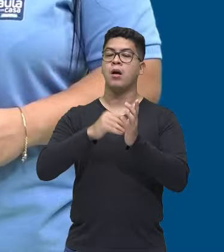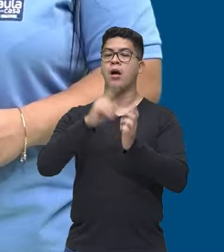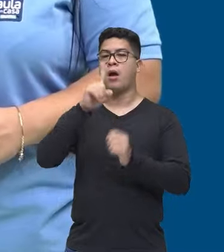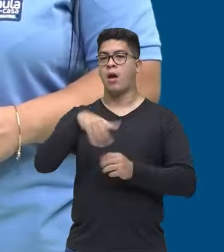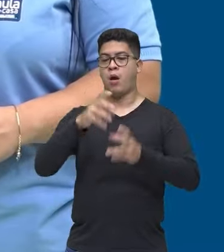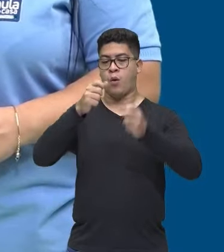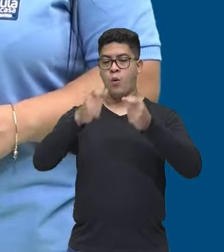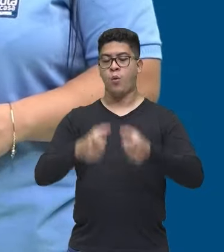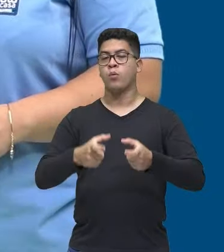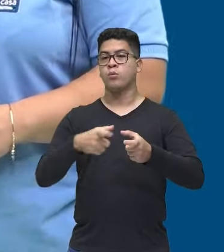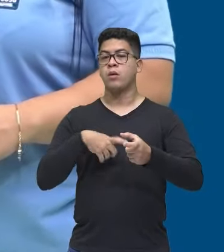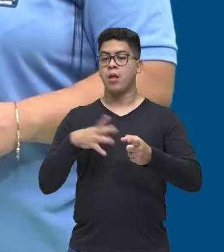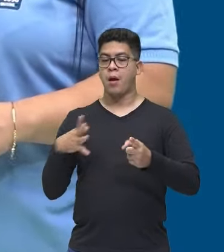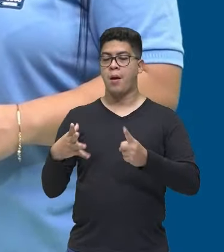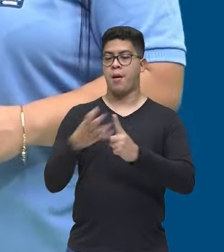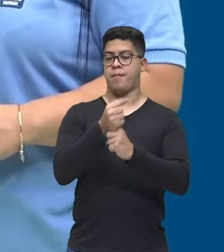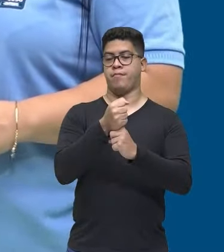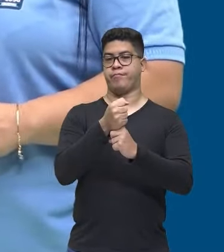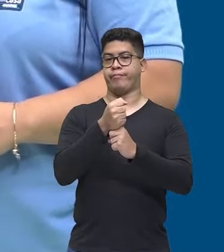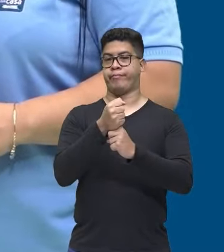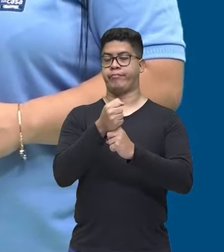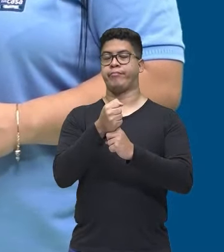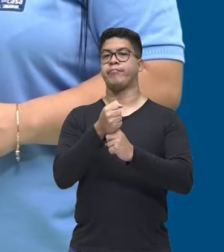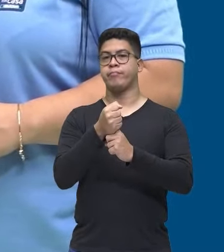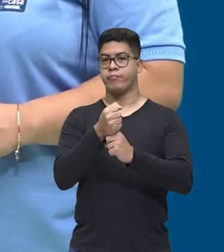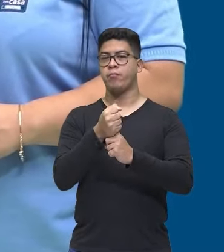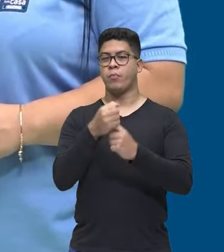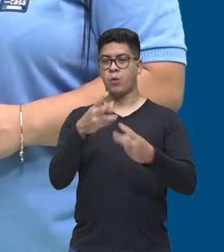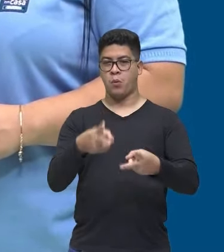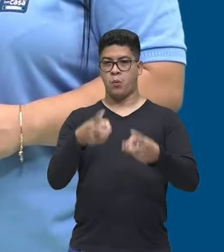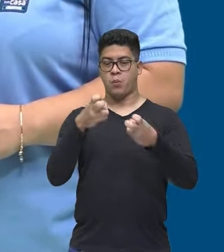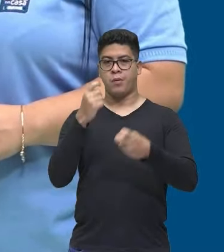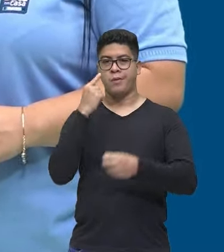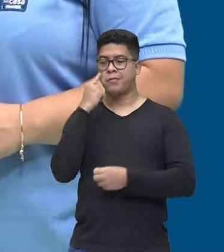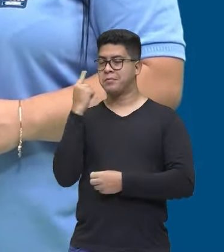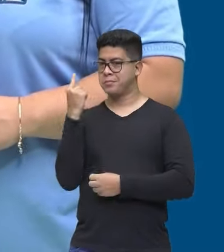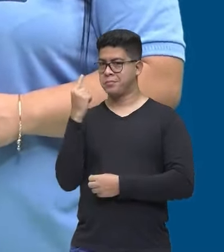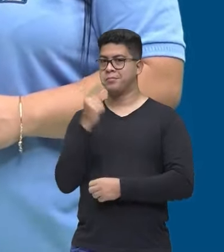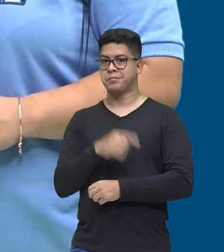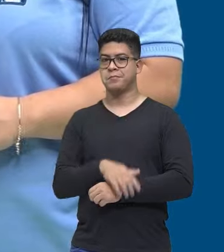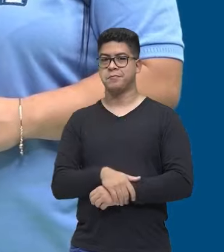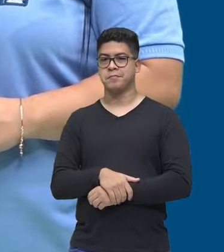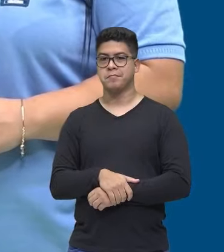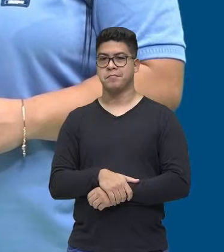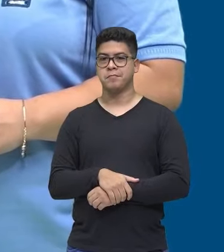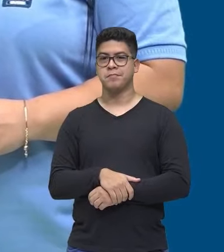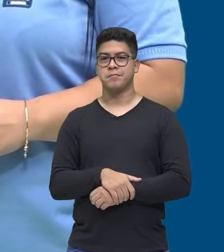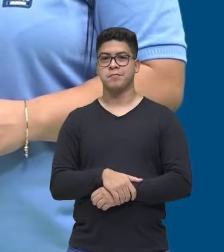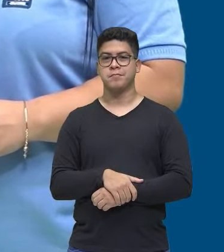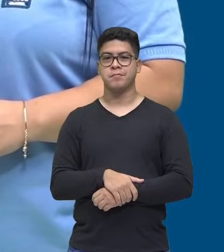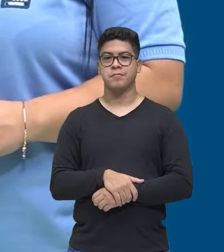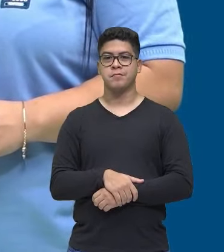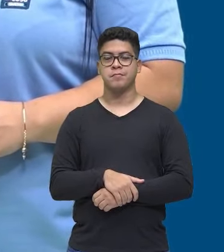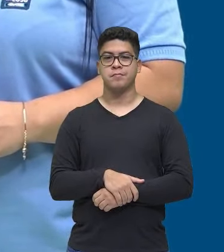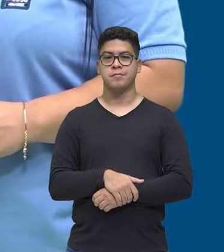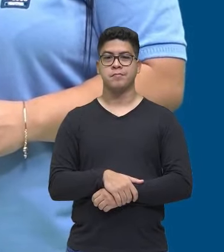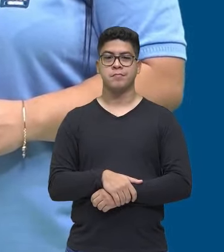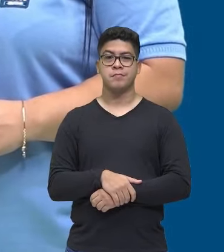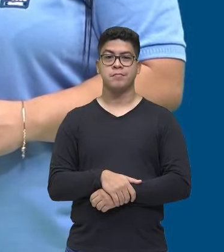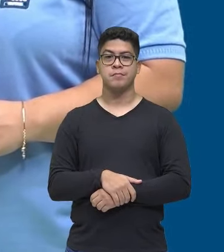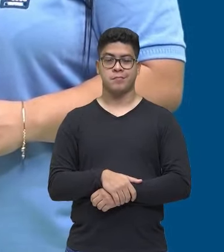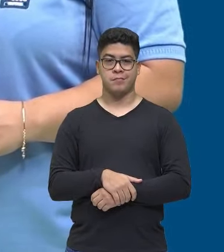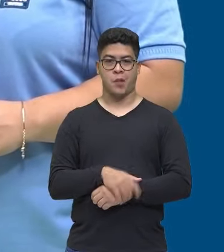captura a peça, certo? Muito bem. Então, observe mais uma vez o movimento. Estamos aí com os